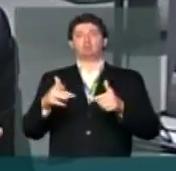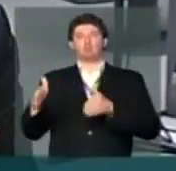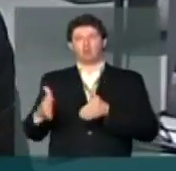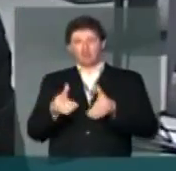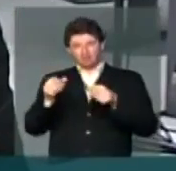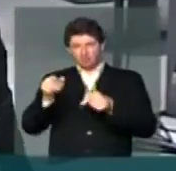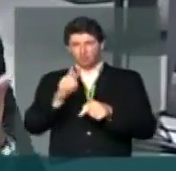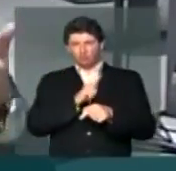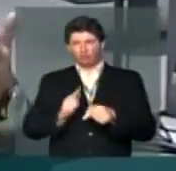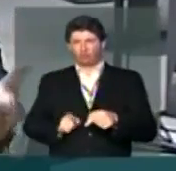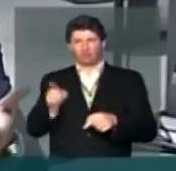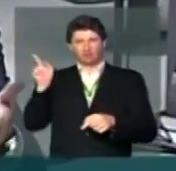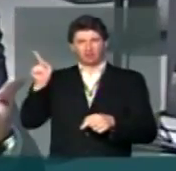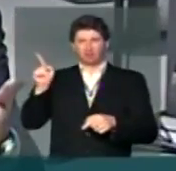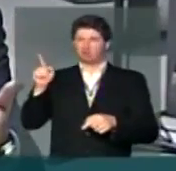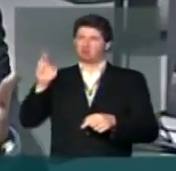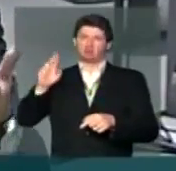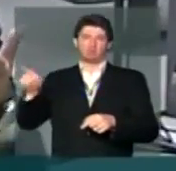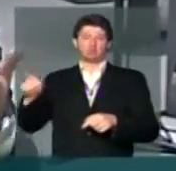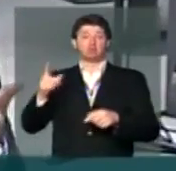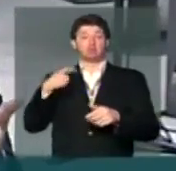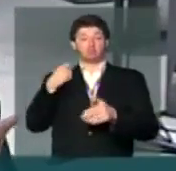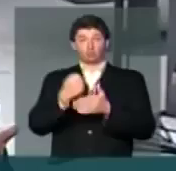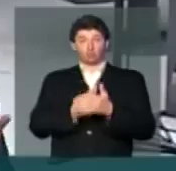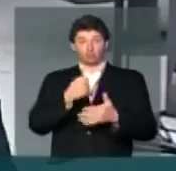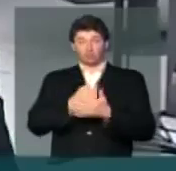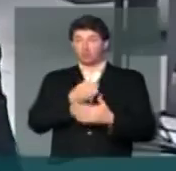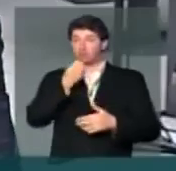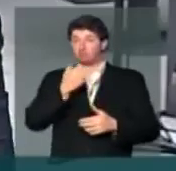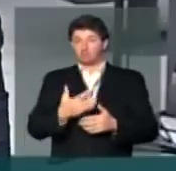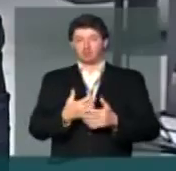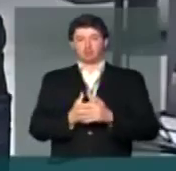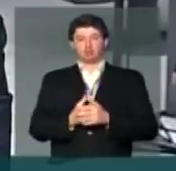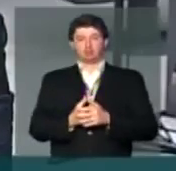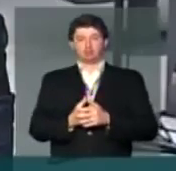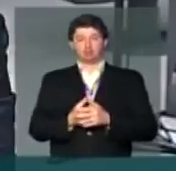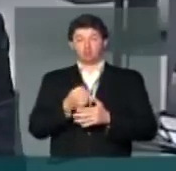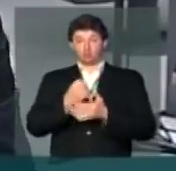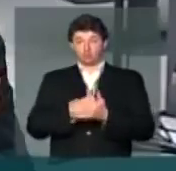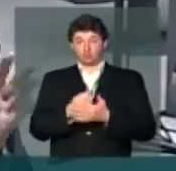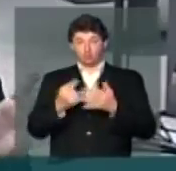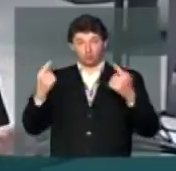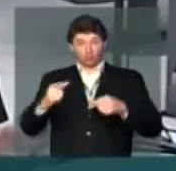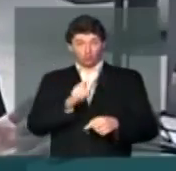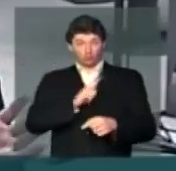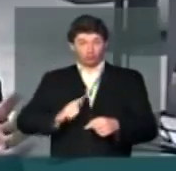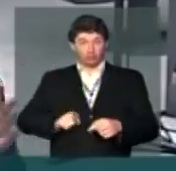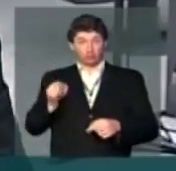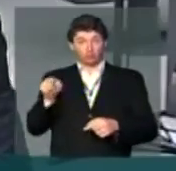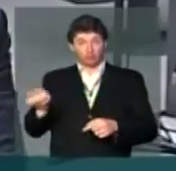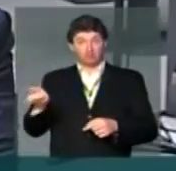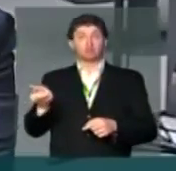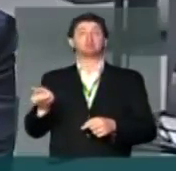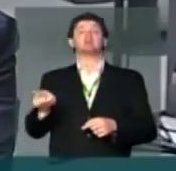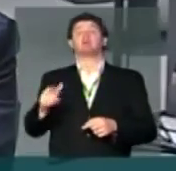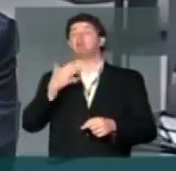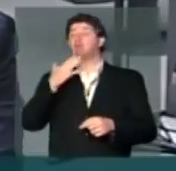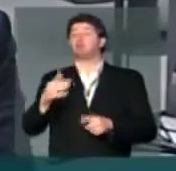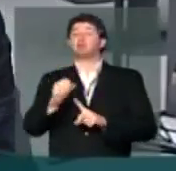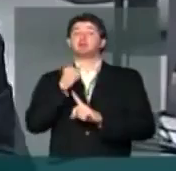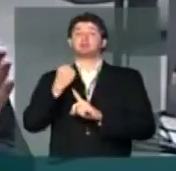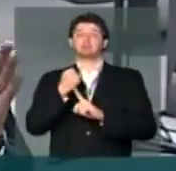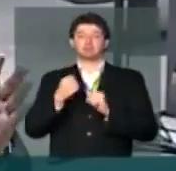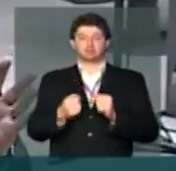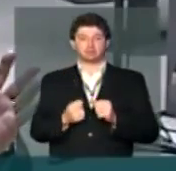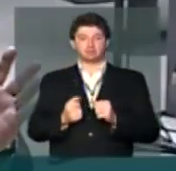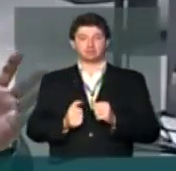caminho deste governo e por isso estamos combatendo o bom combate. Combater esse governo é aliar-se à sociedade. Combater esse governo